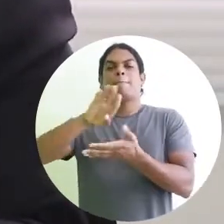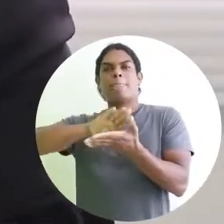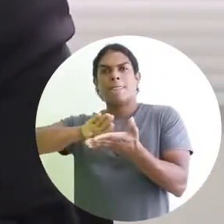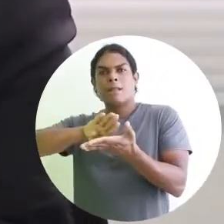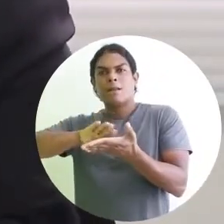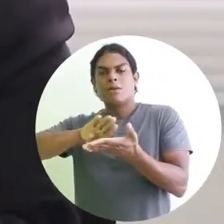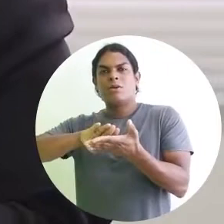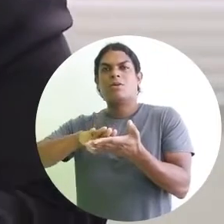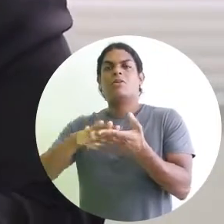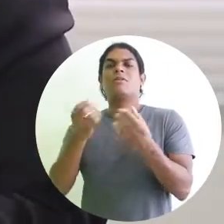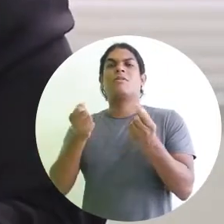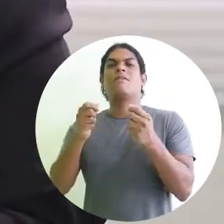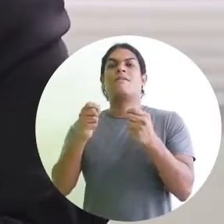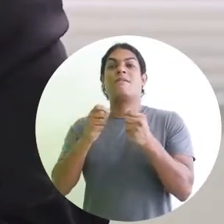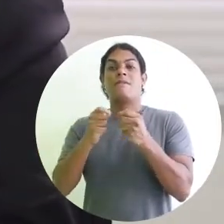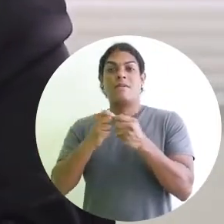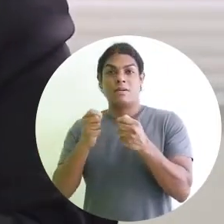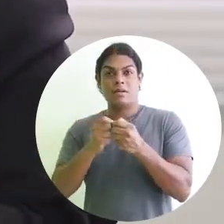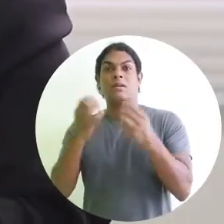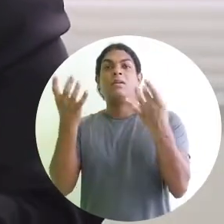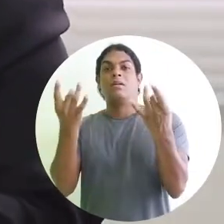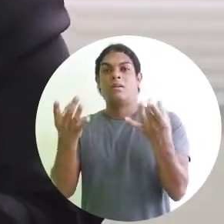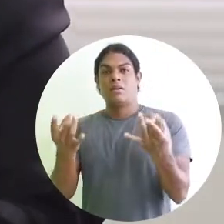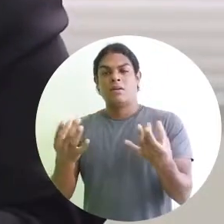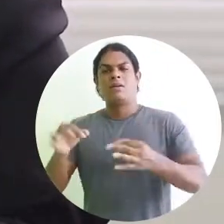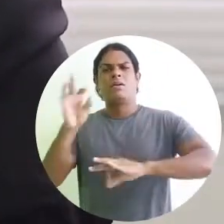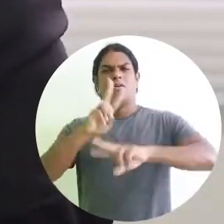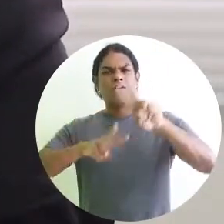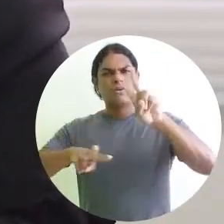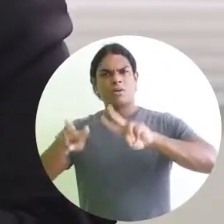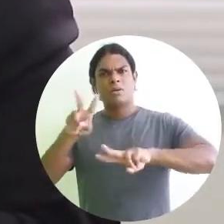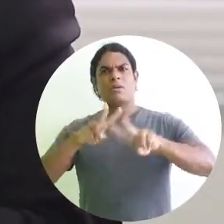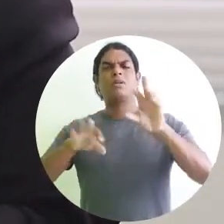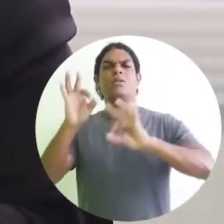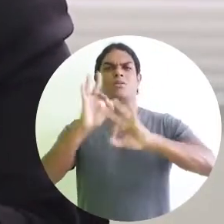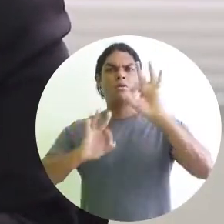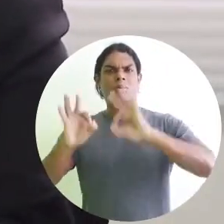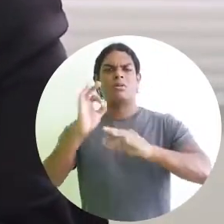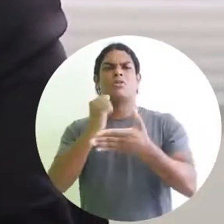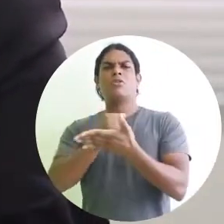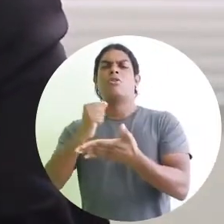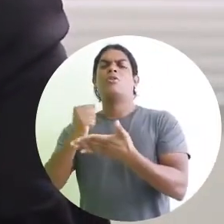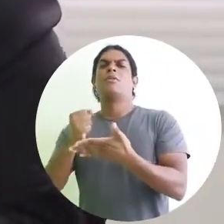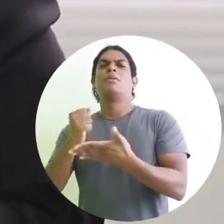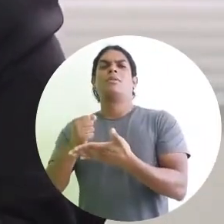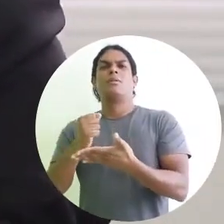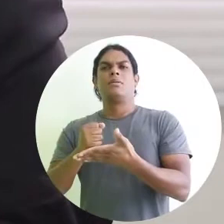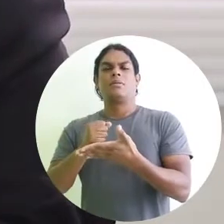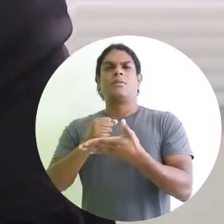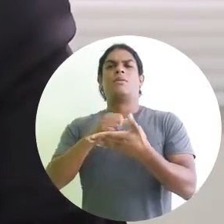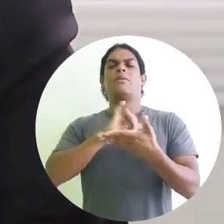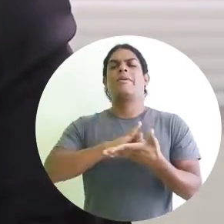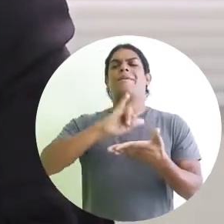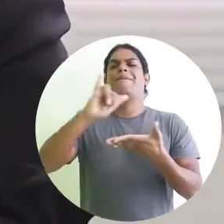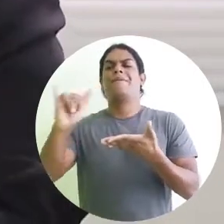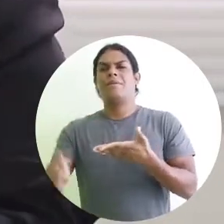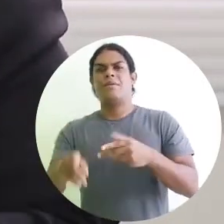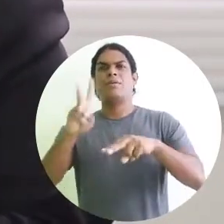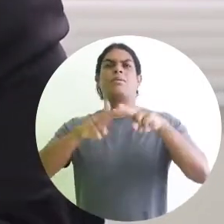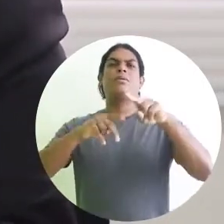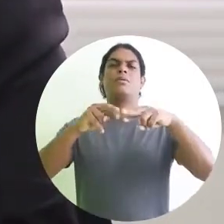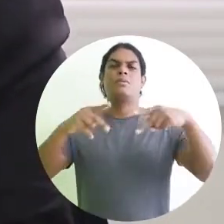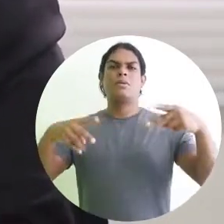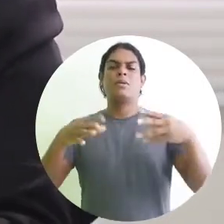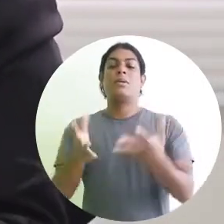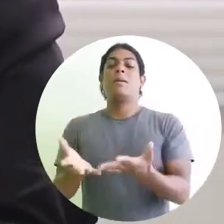faz a venda, tudinho, elabora a documentação, faz a liberação na alfândega, embarca a mercadoria e pega